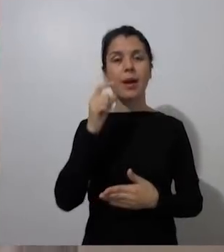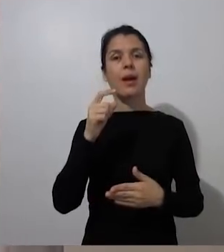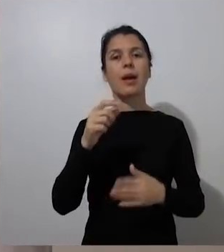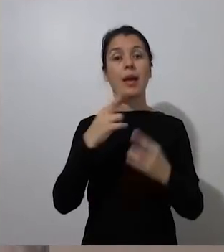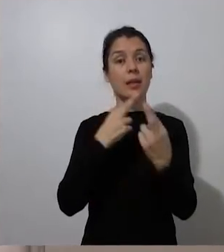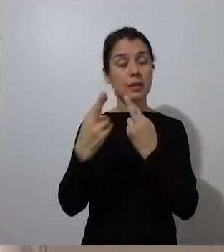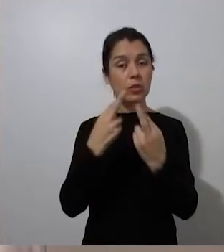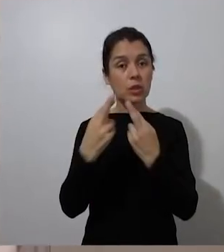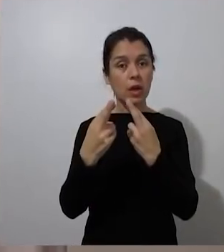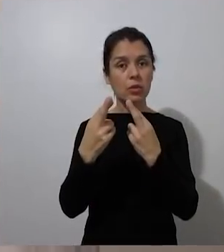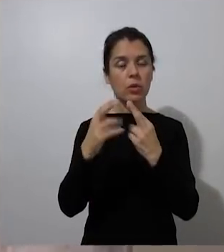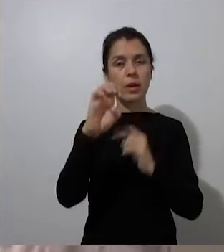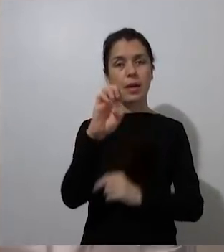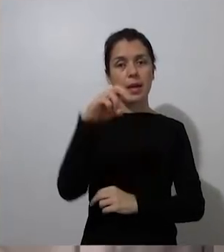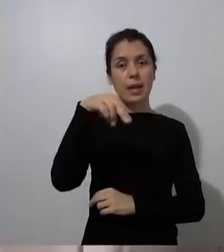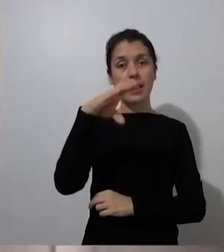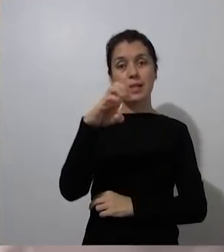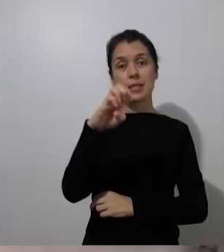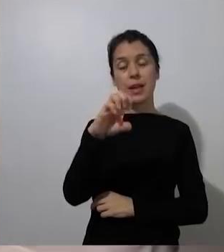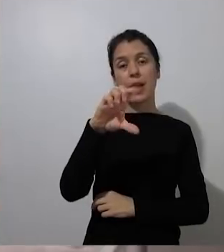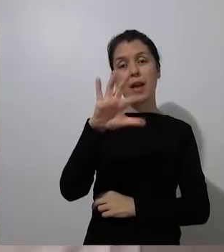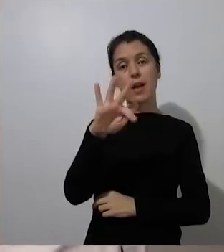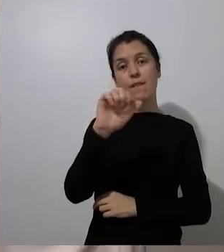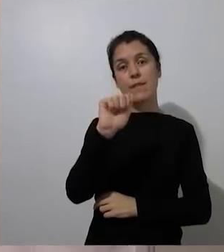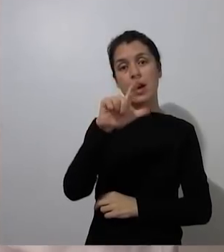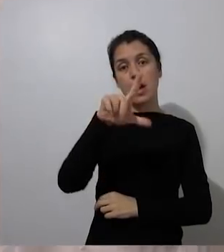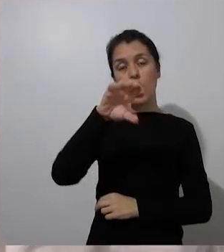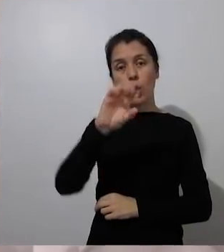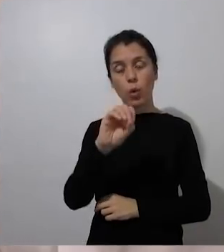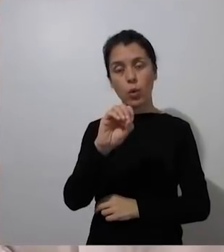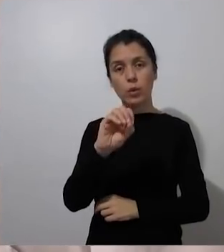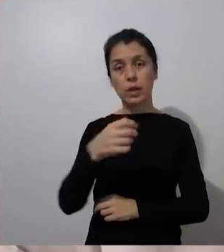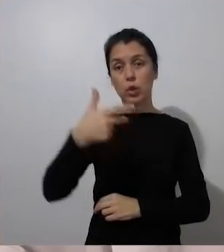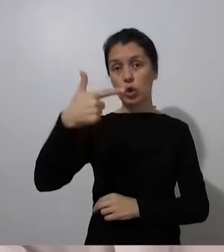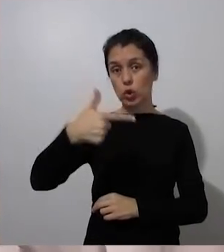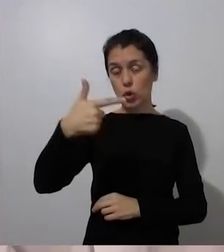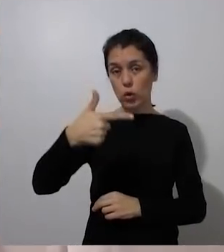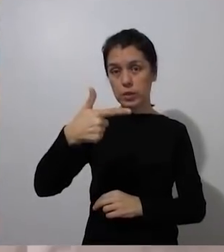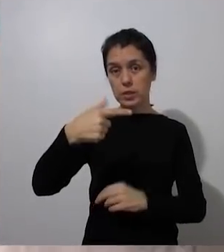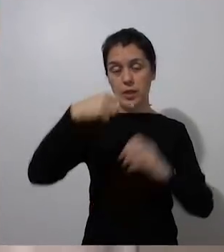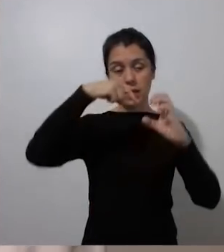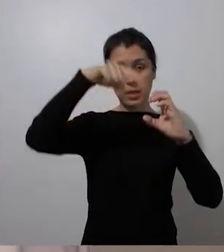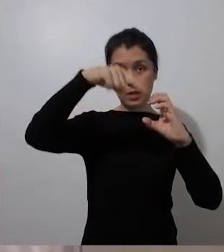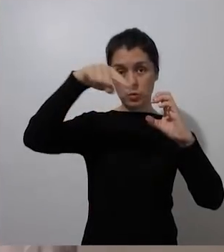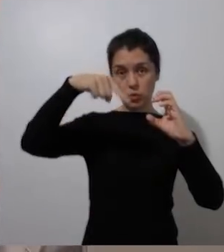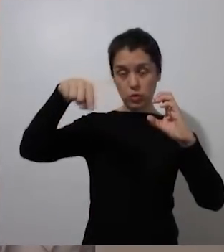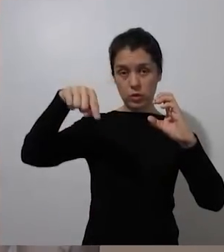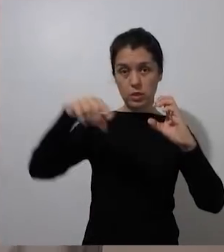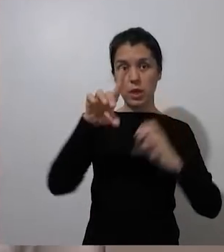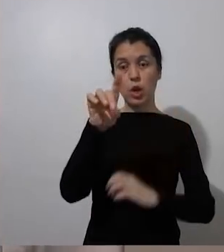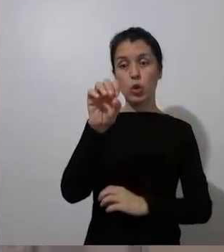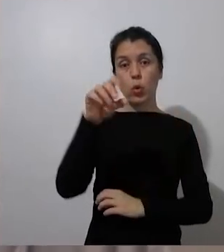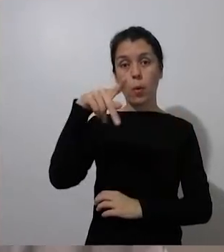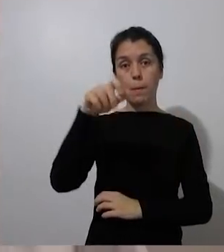loucura, e não é. Essa é uma doença relacionada ao encéfalo. Então, o antidepressivo tem uma relação intrínseca com dois neurotransmissores muito